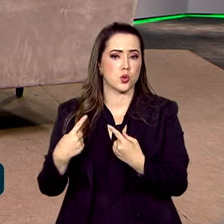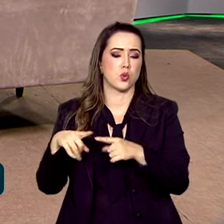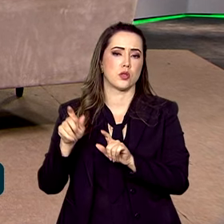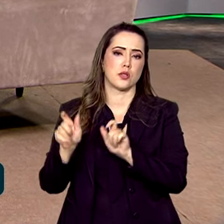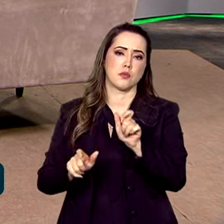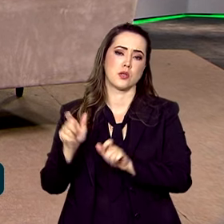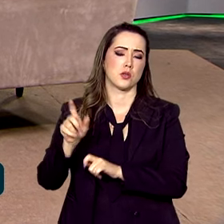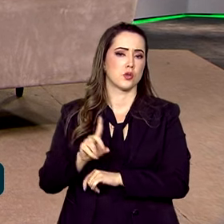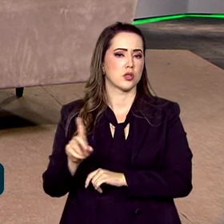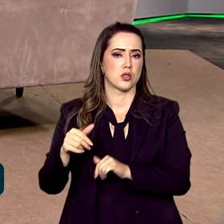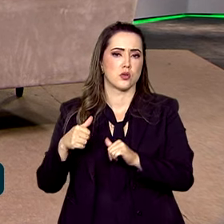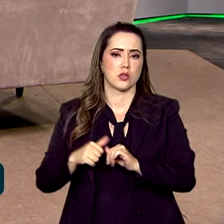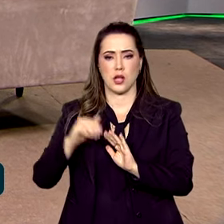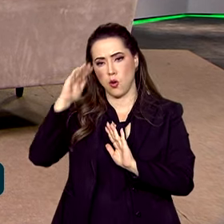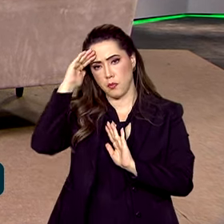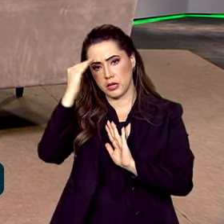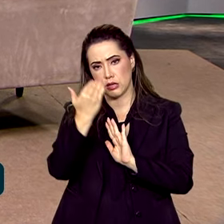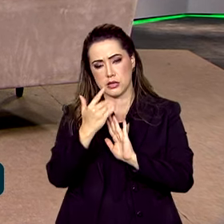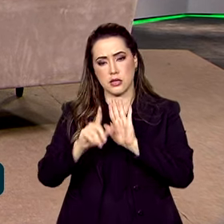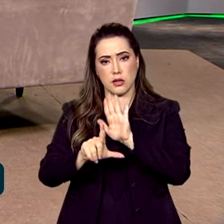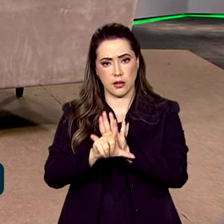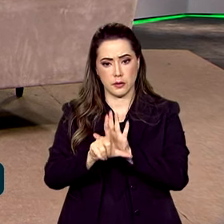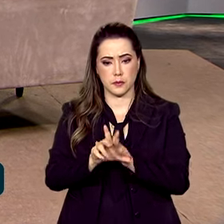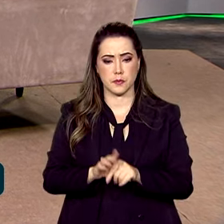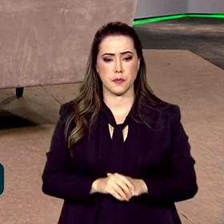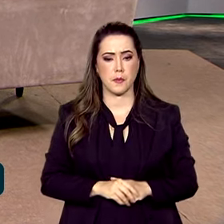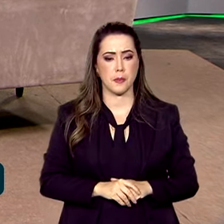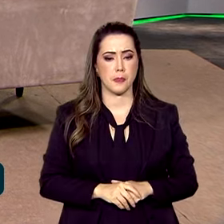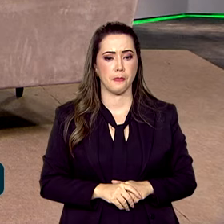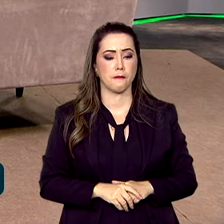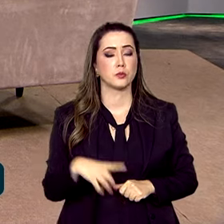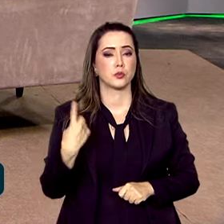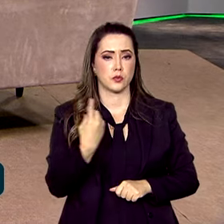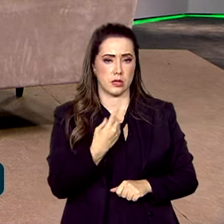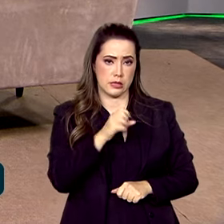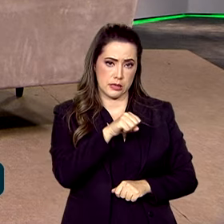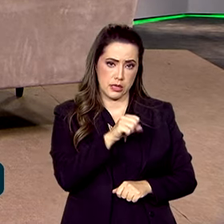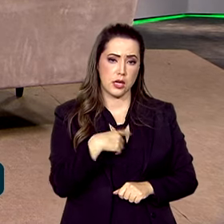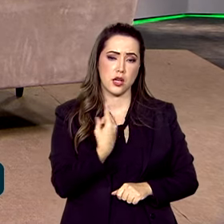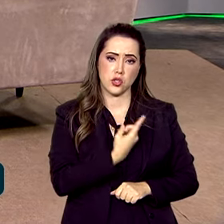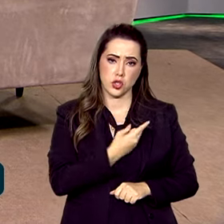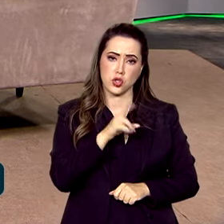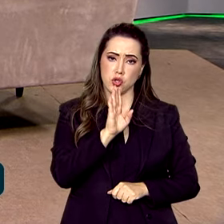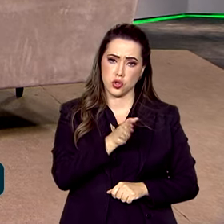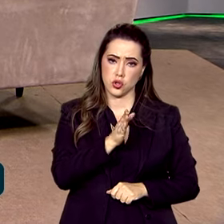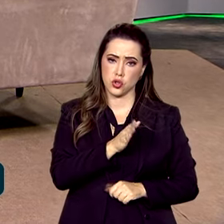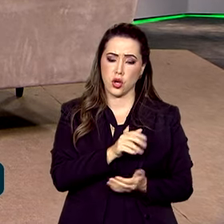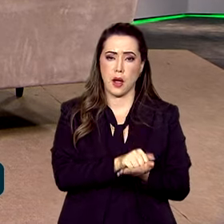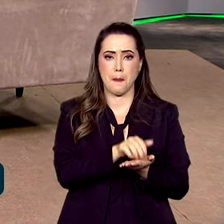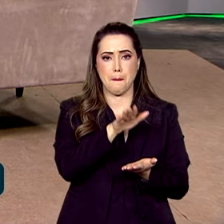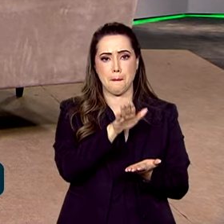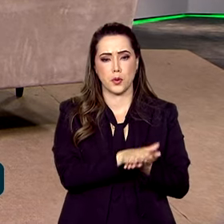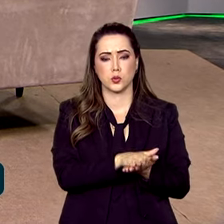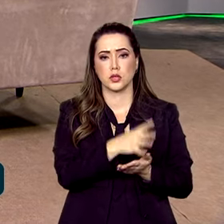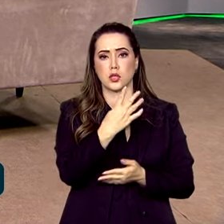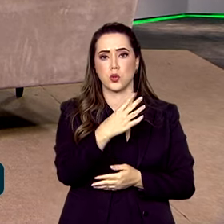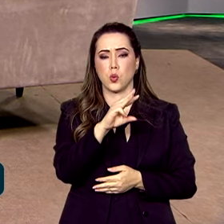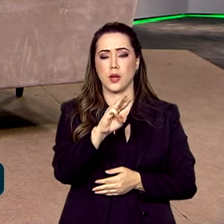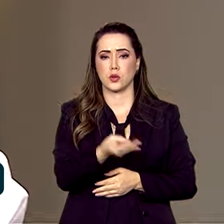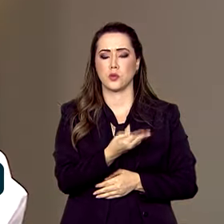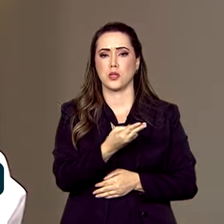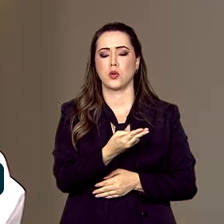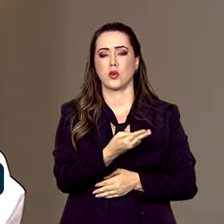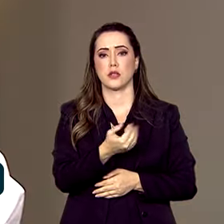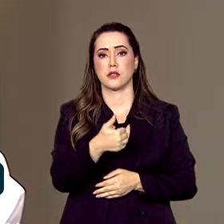estão cumprindo a determinação legal? Sim, nós já fizemos, inclusive nós já aplicamos mais de 4 milhões e 100 mil reais em